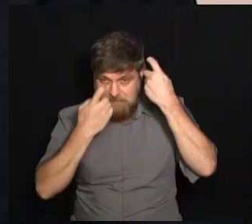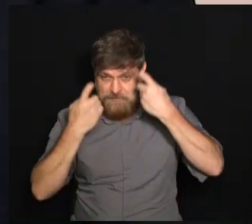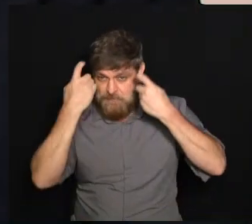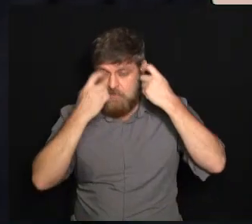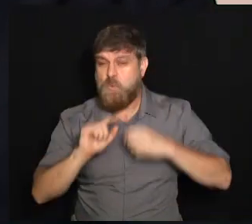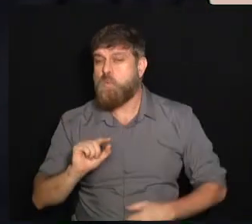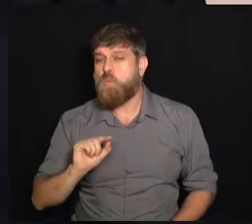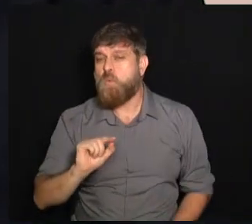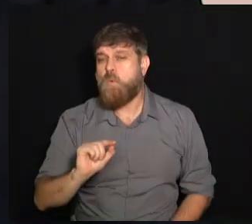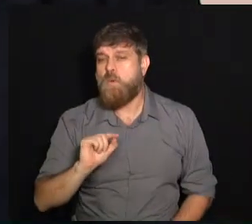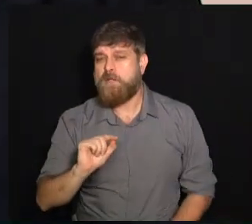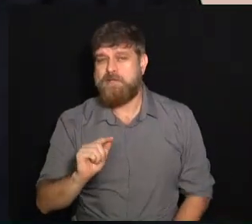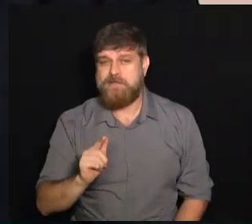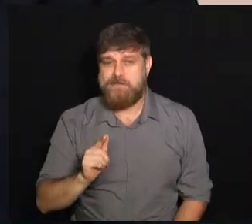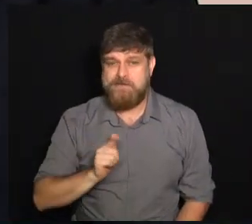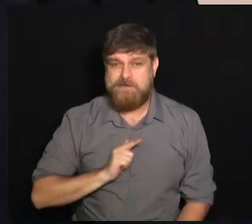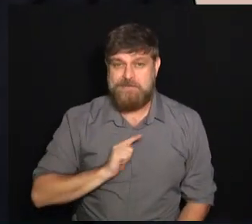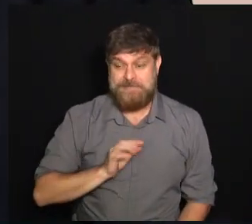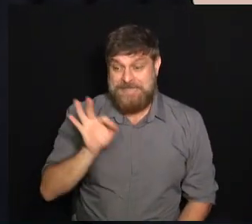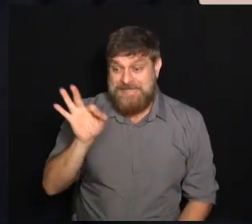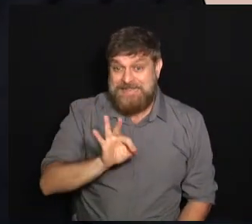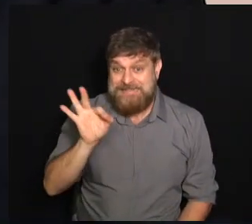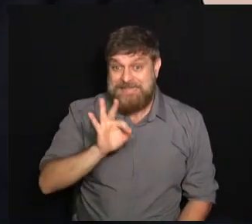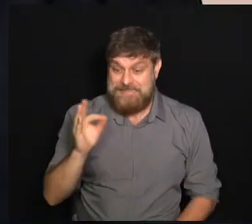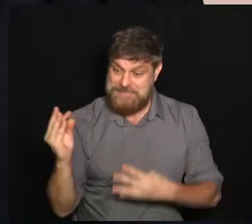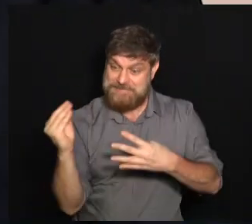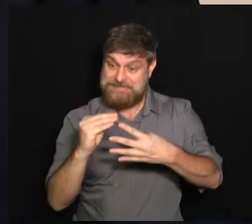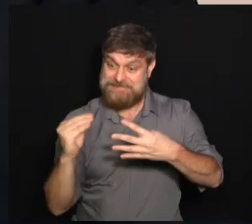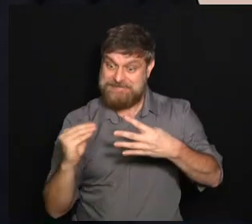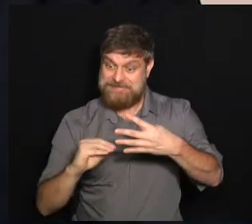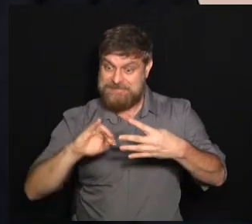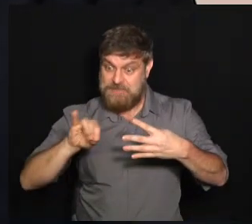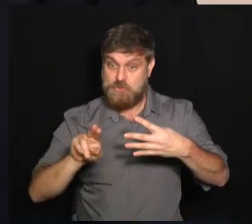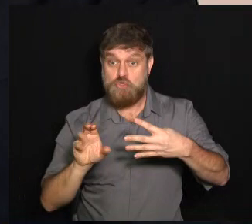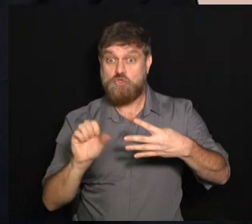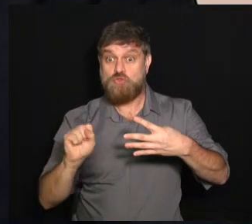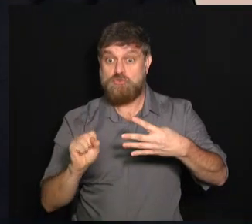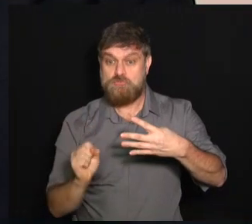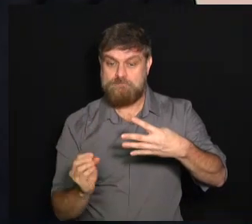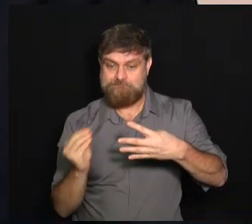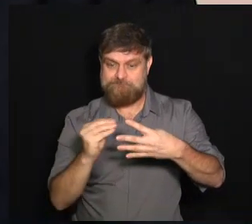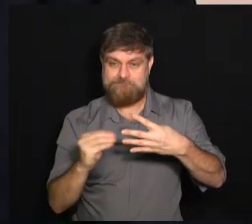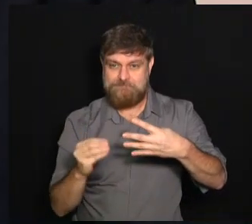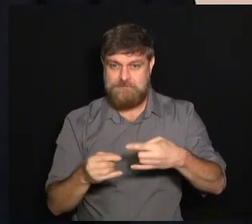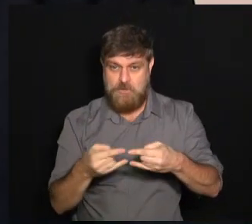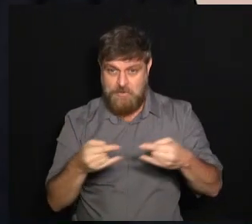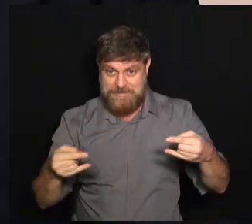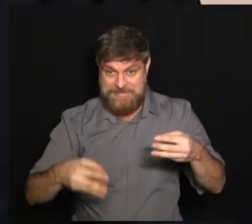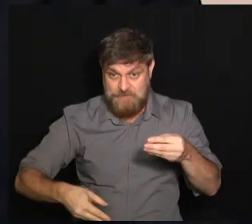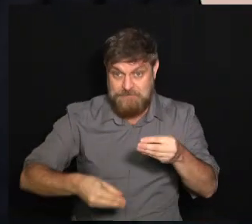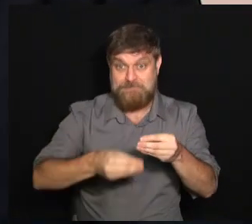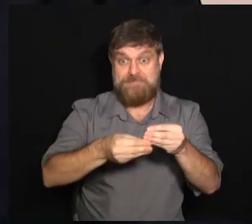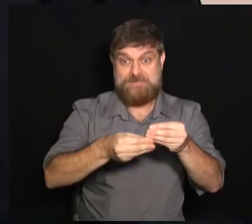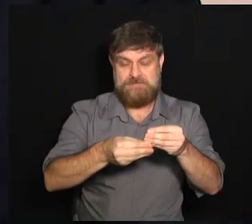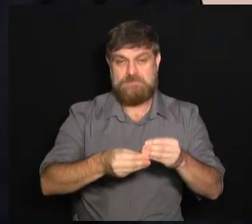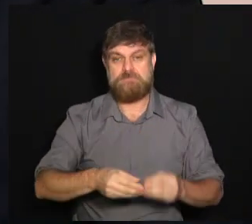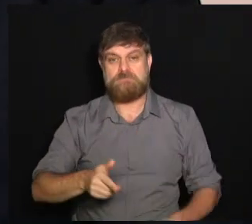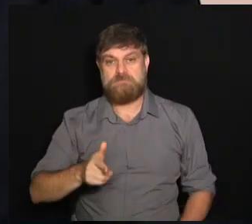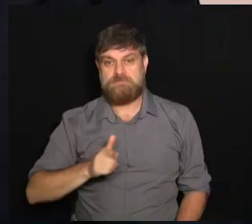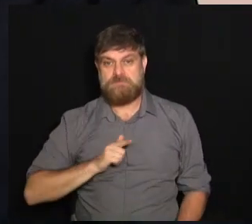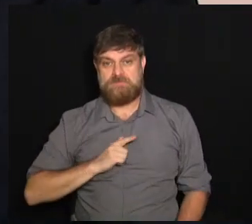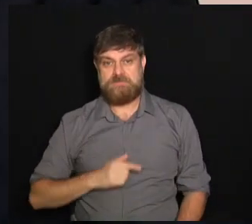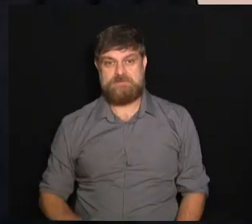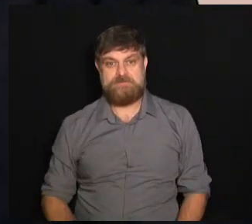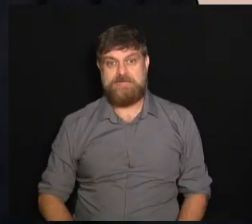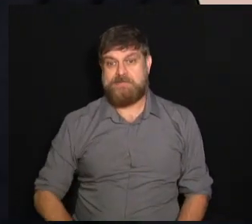verdade, é as altas taxas de juros, né? O crédito rotativo, né, conhecido como cheque especial, ele é o crédito